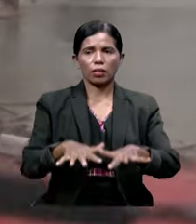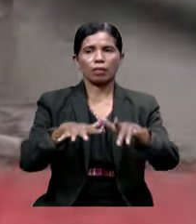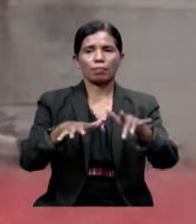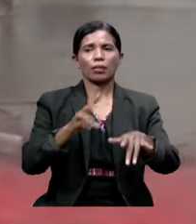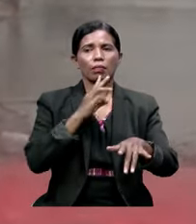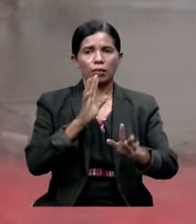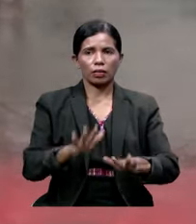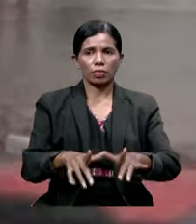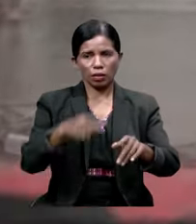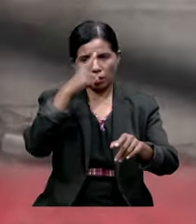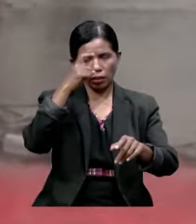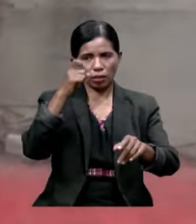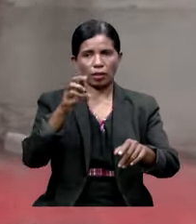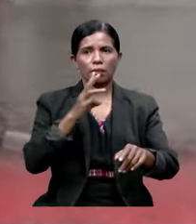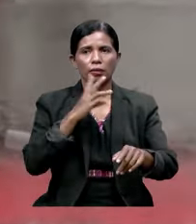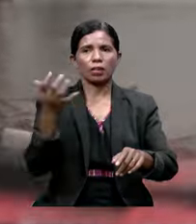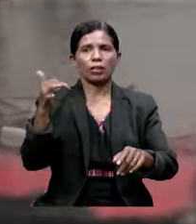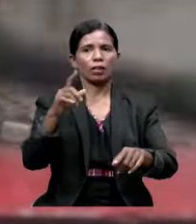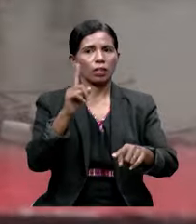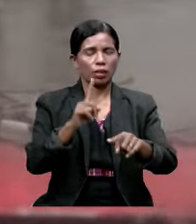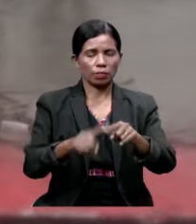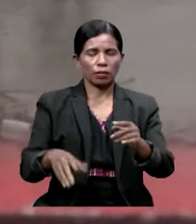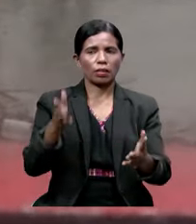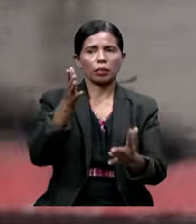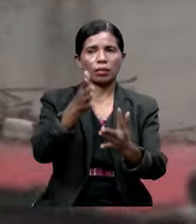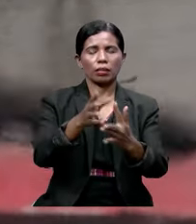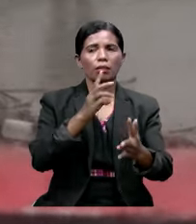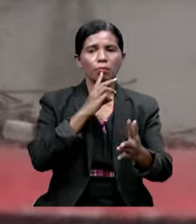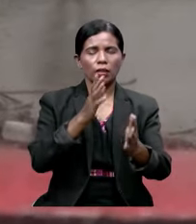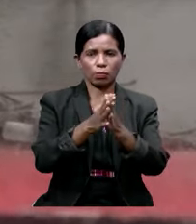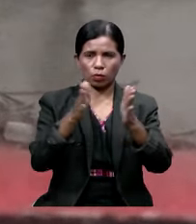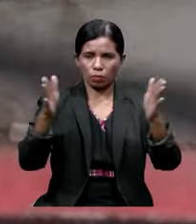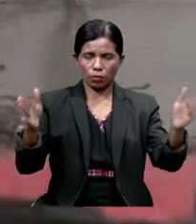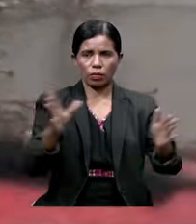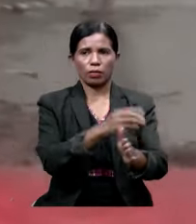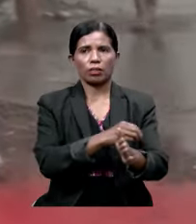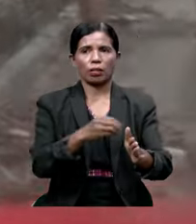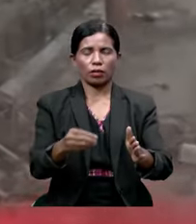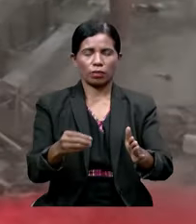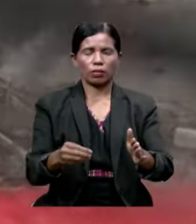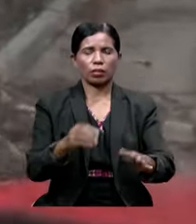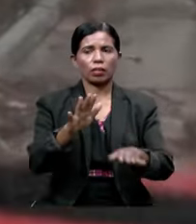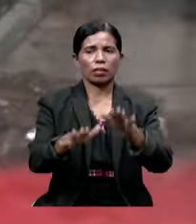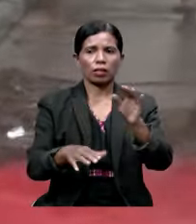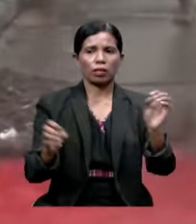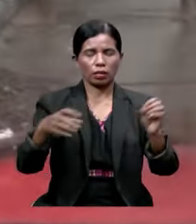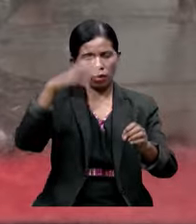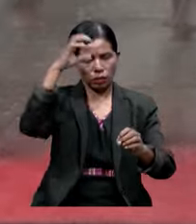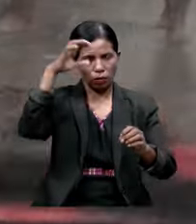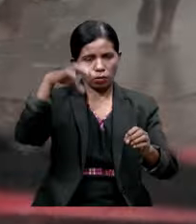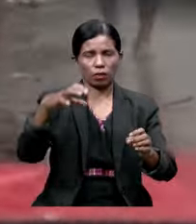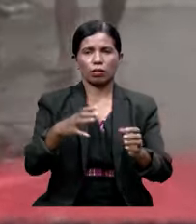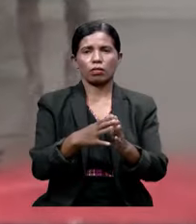na acontece, tamba drenagem sira la bele acumula volume bem de pebot, no rai la absorve udan bem